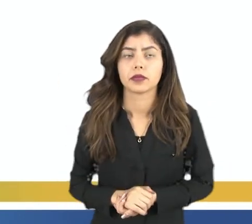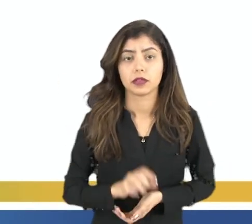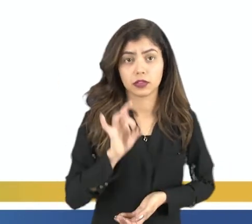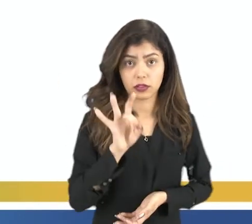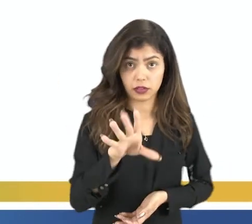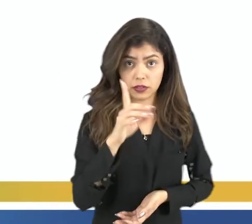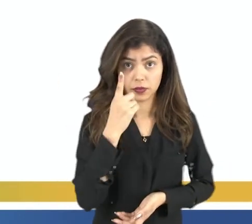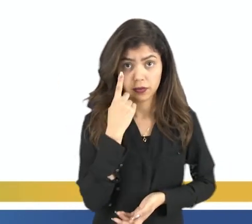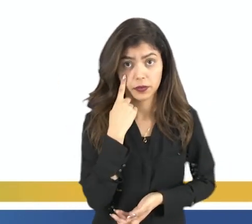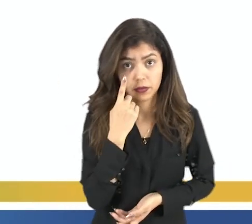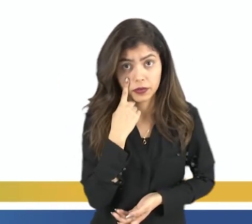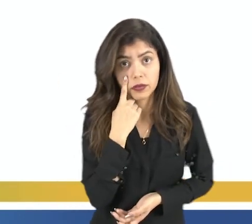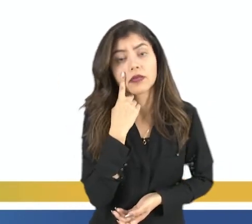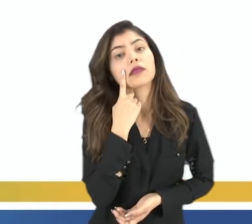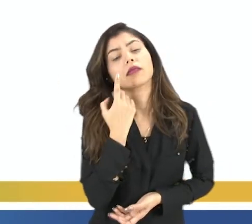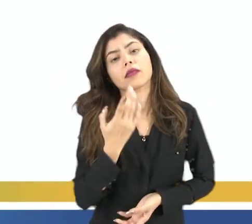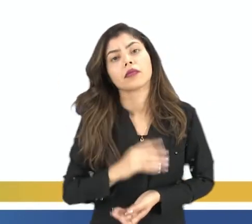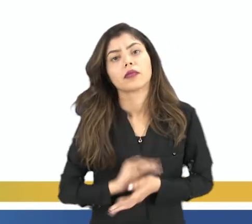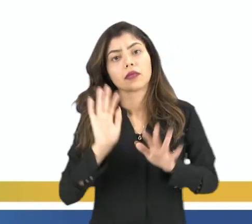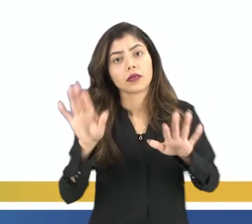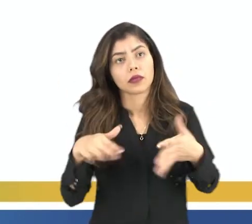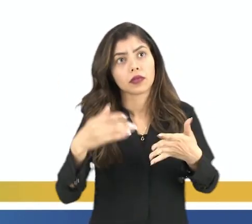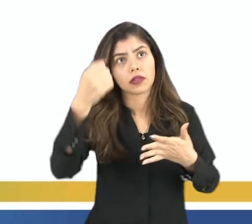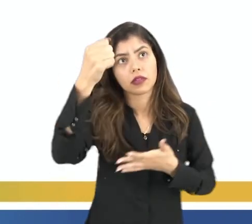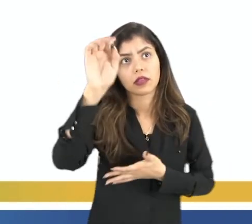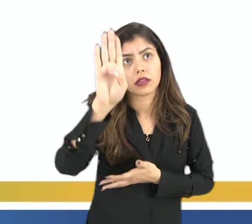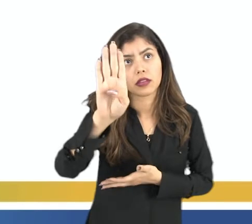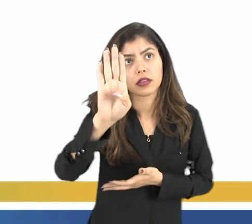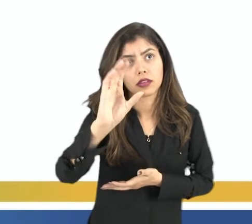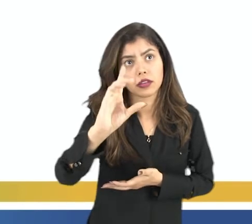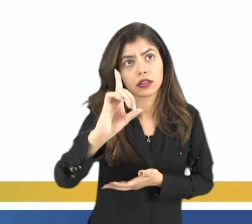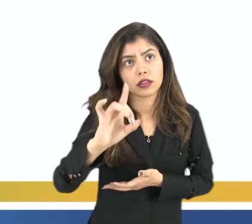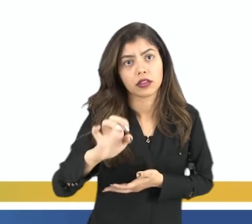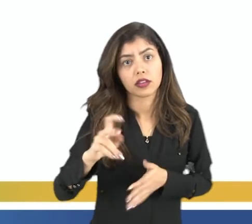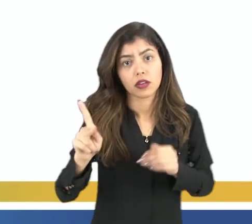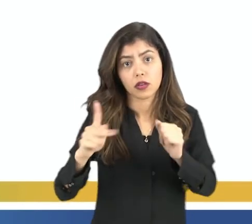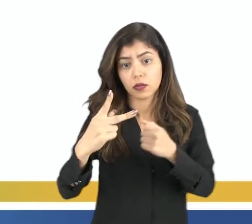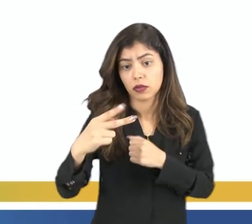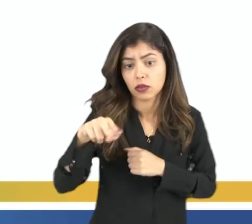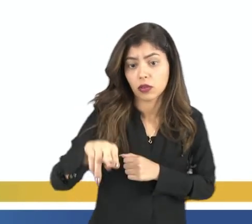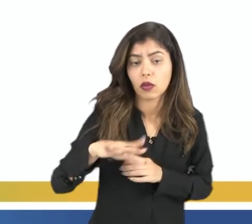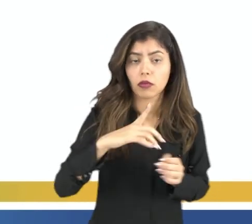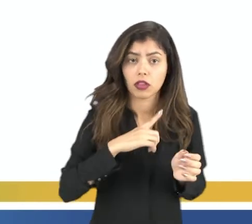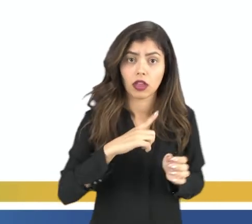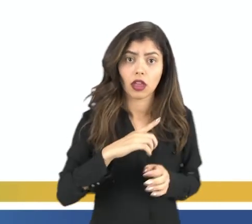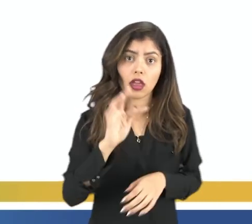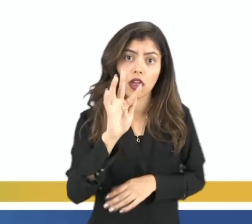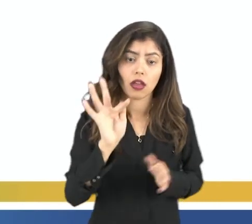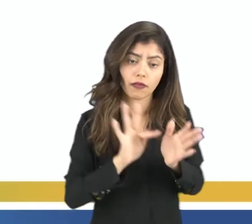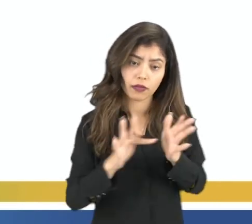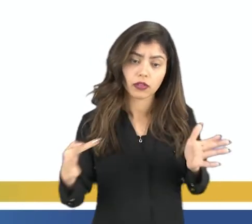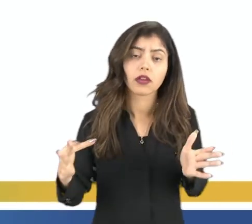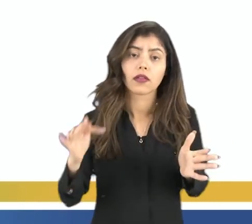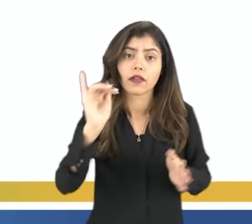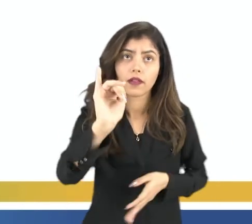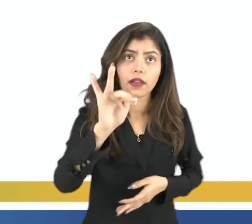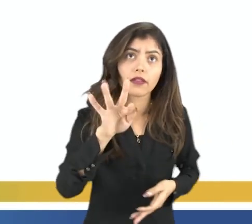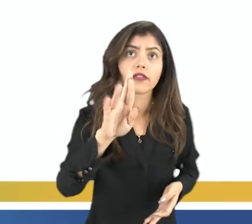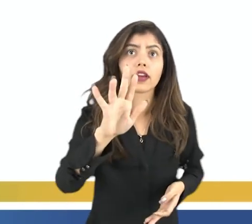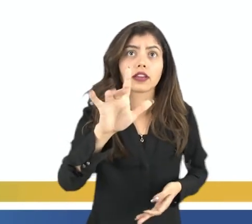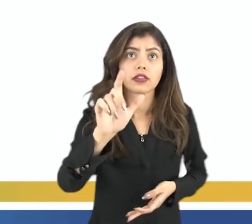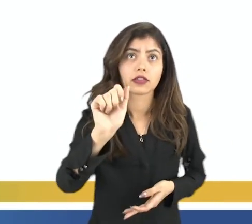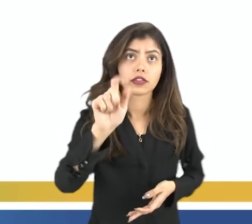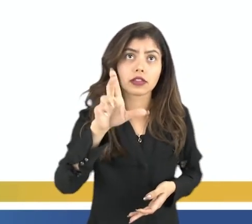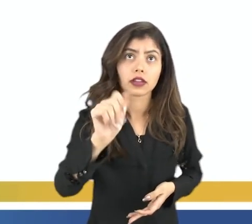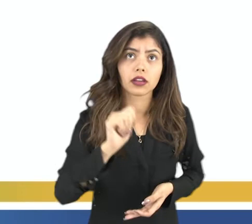só que você veja aí qual dessas aí o pronome tem a função enfática. Lembra que a função enfática ele